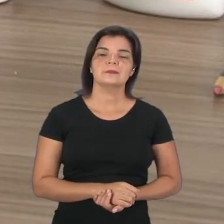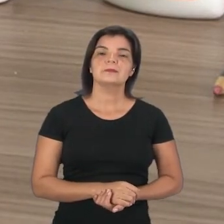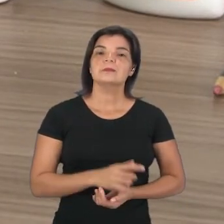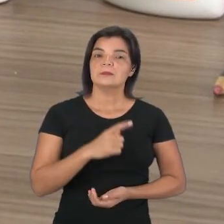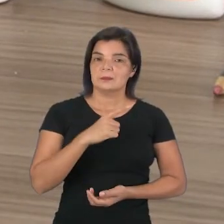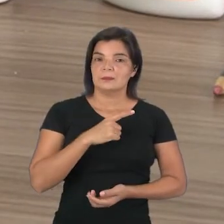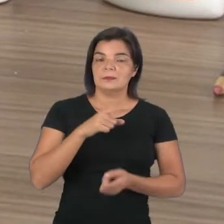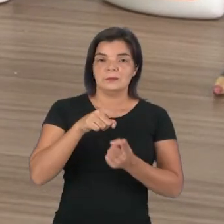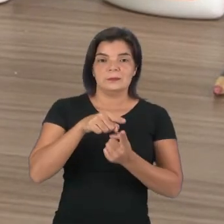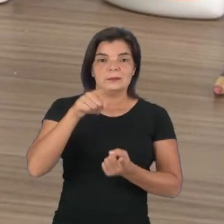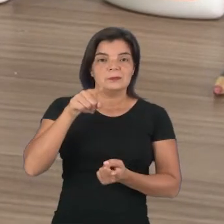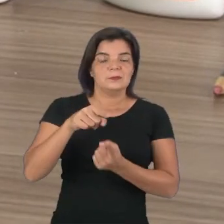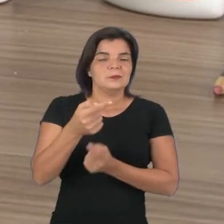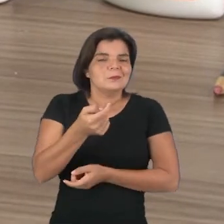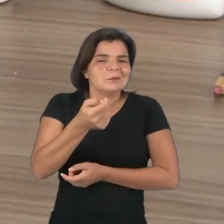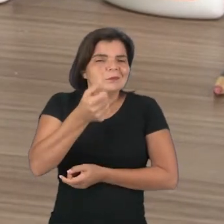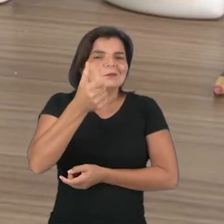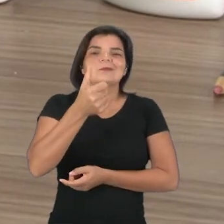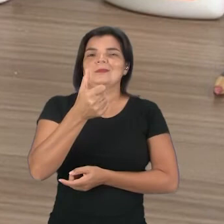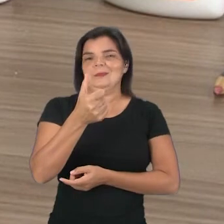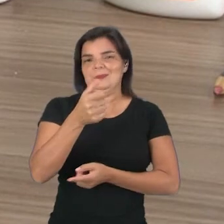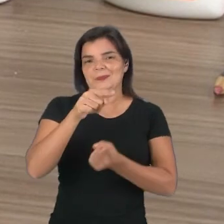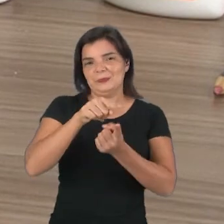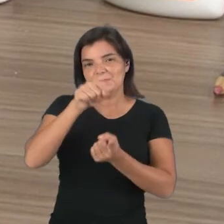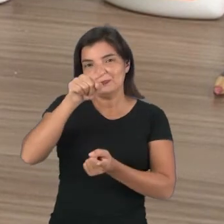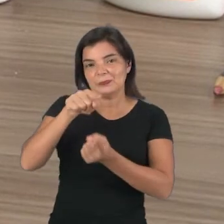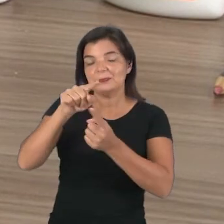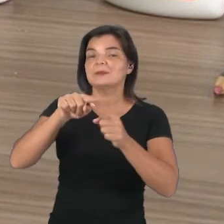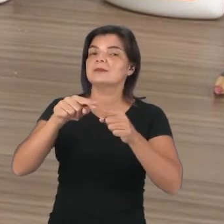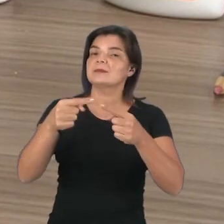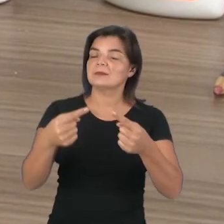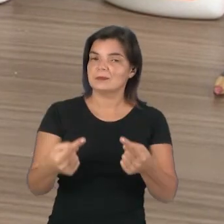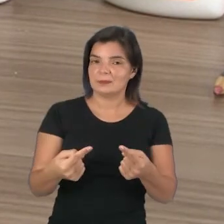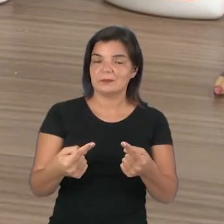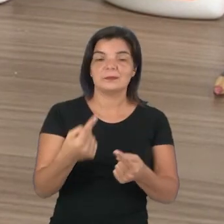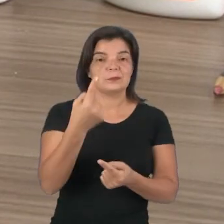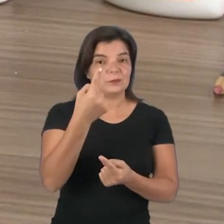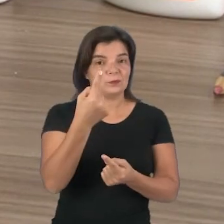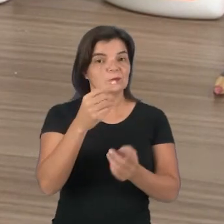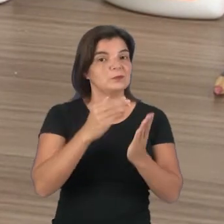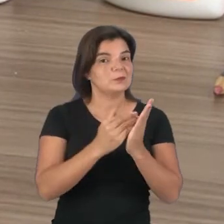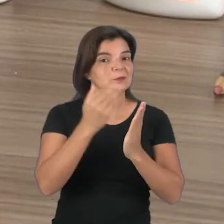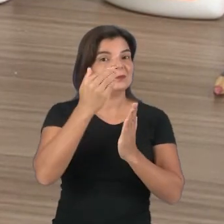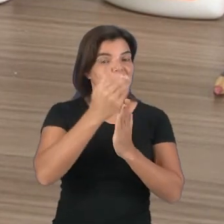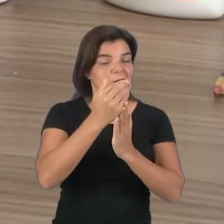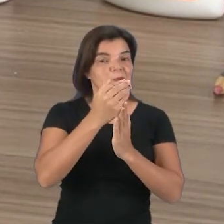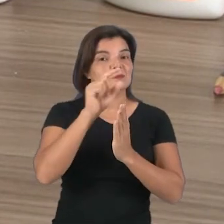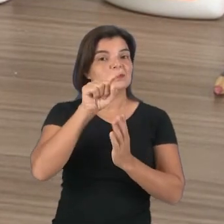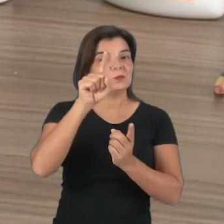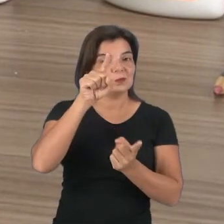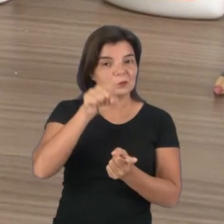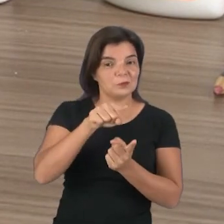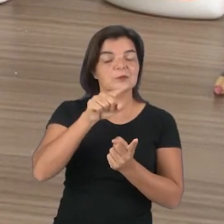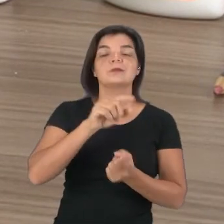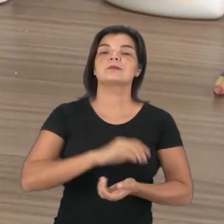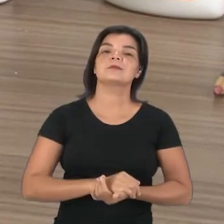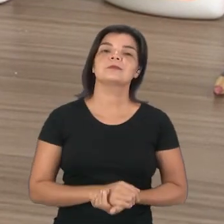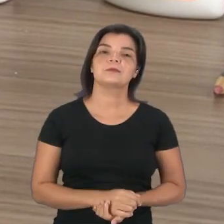Eles têm quase o mesmo tamanho, mas ainda assim um é maior e o outro é